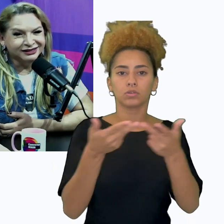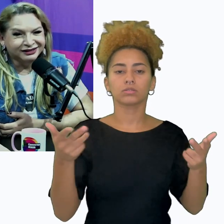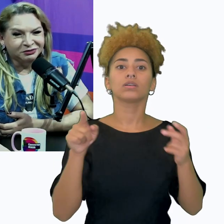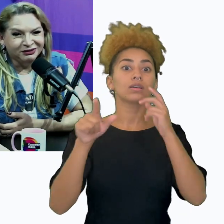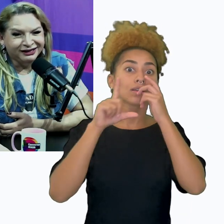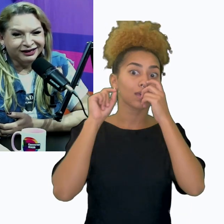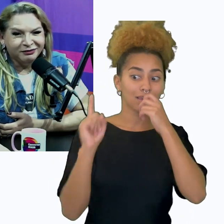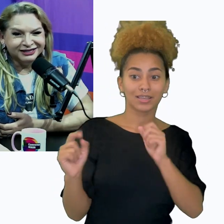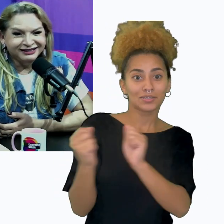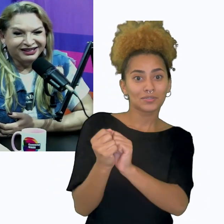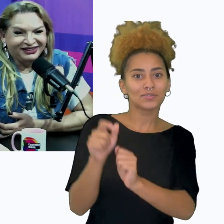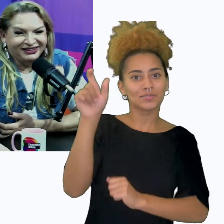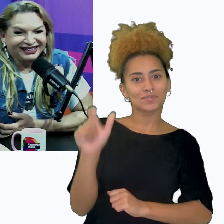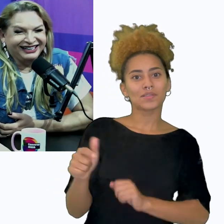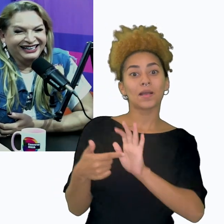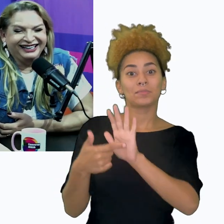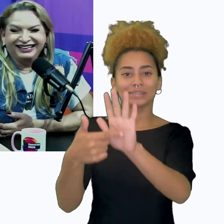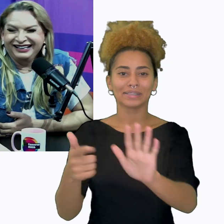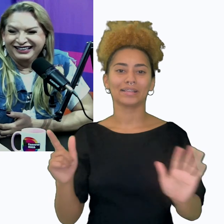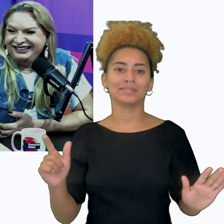meninazinha que tá do meu lado era a apresentadora.